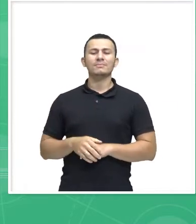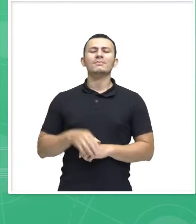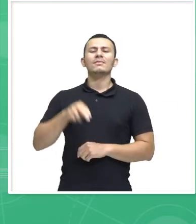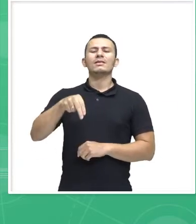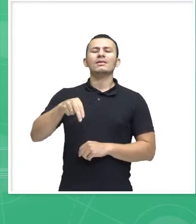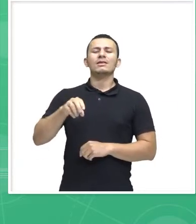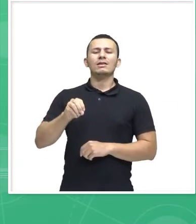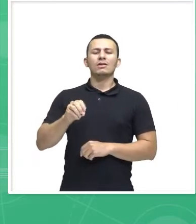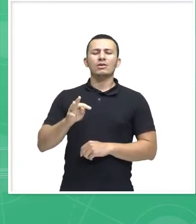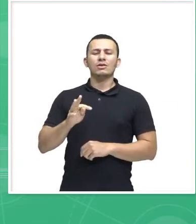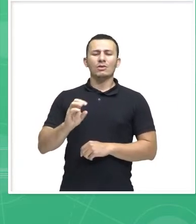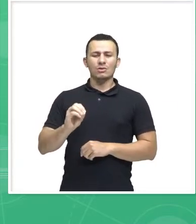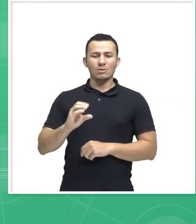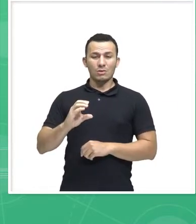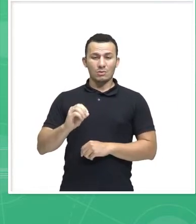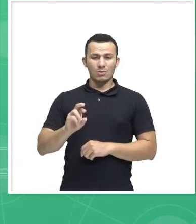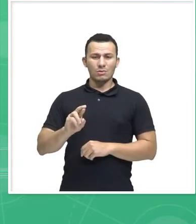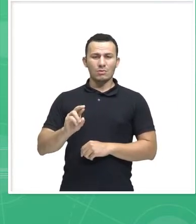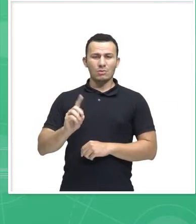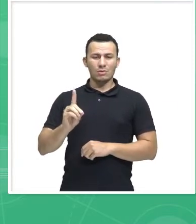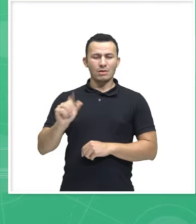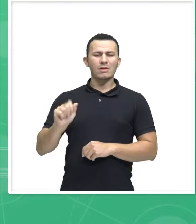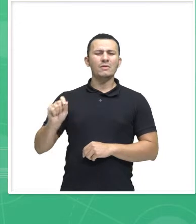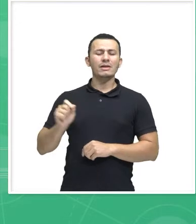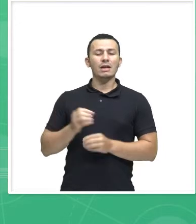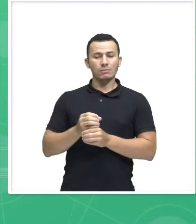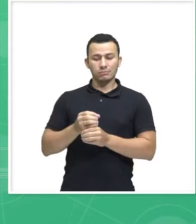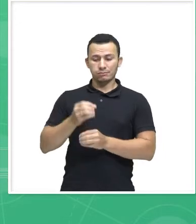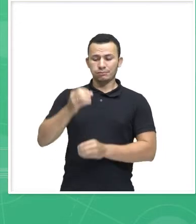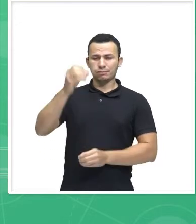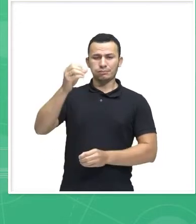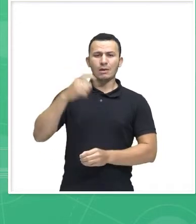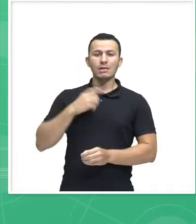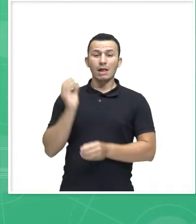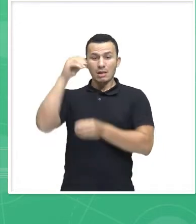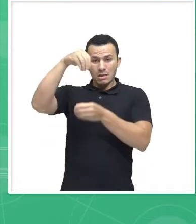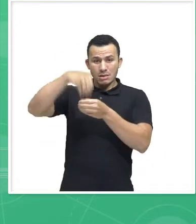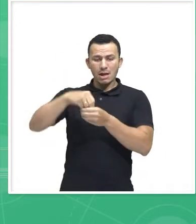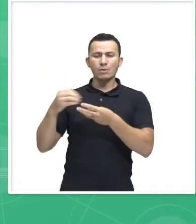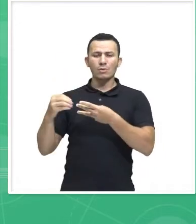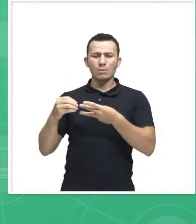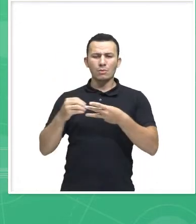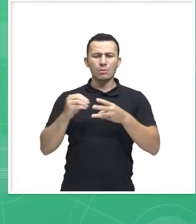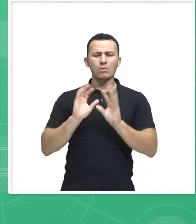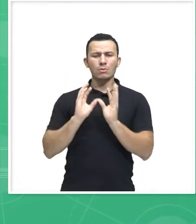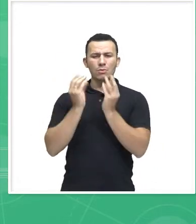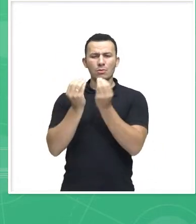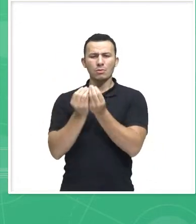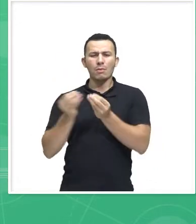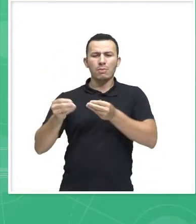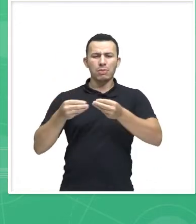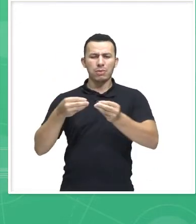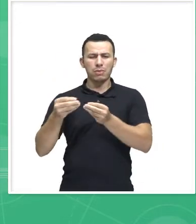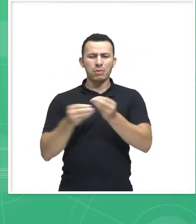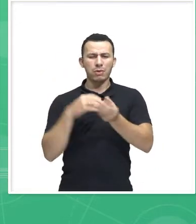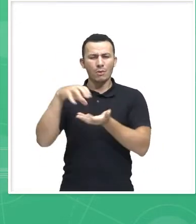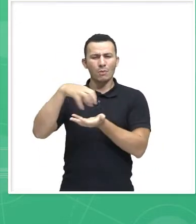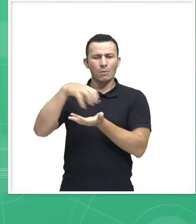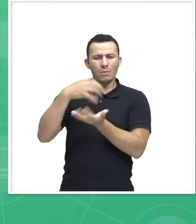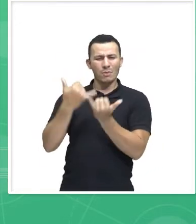notocorda é um bastão cilíndrico e mas isso constituído por células e substância gelatinosa